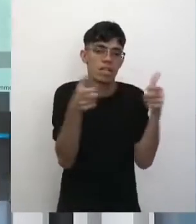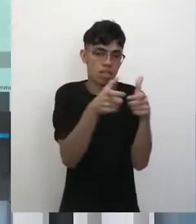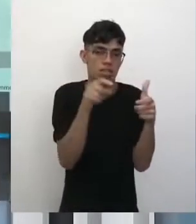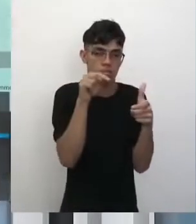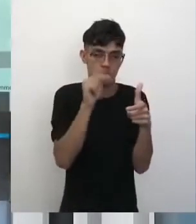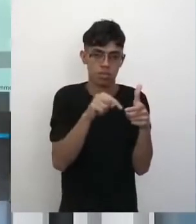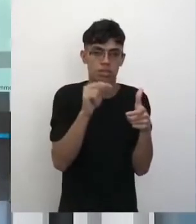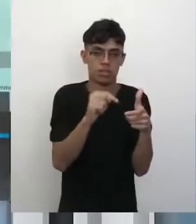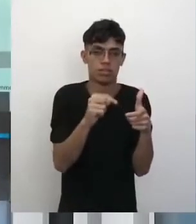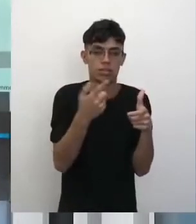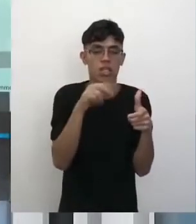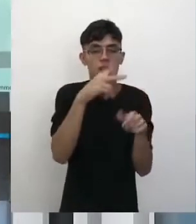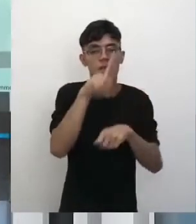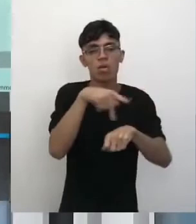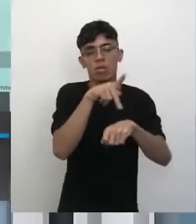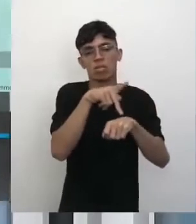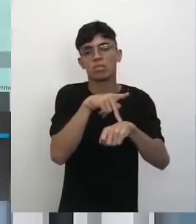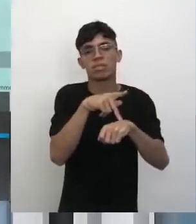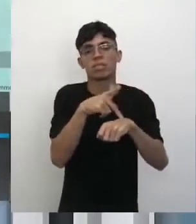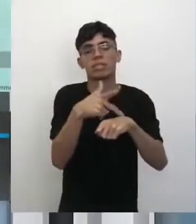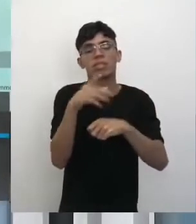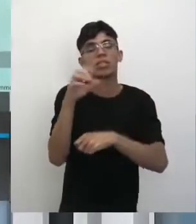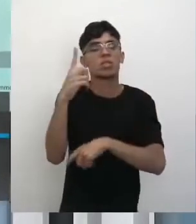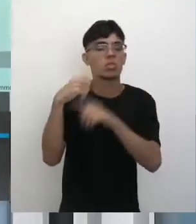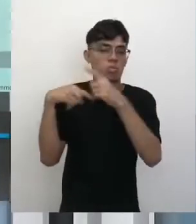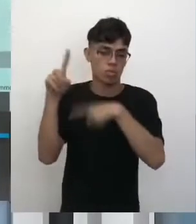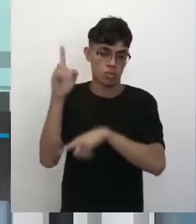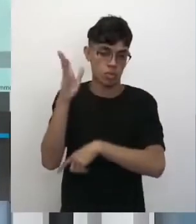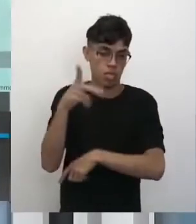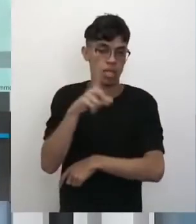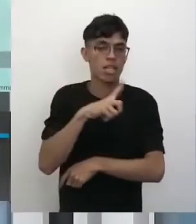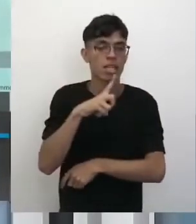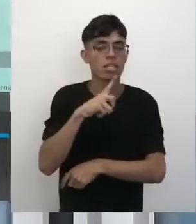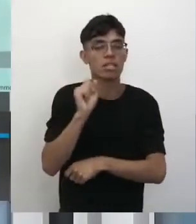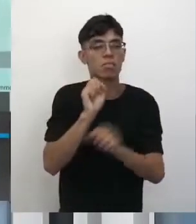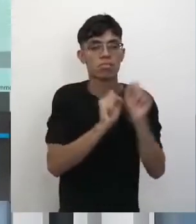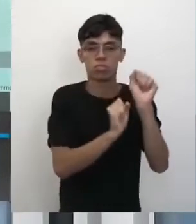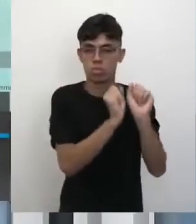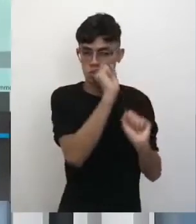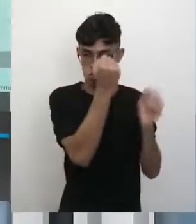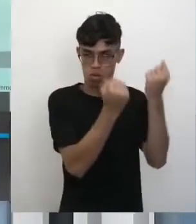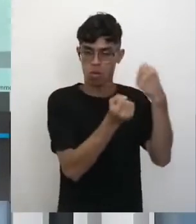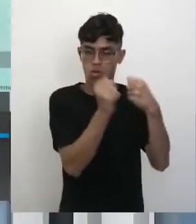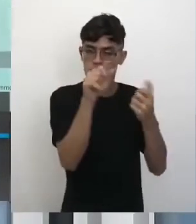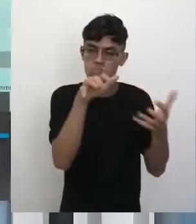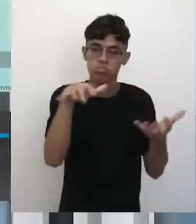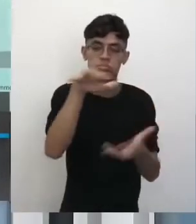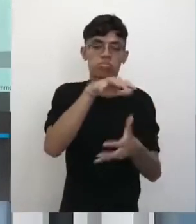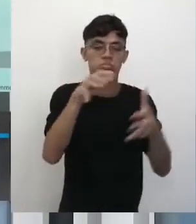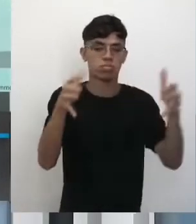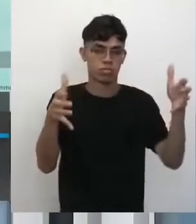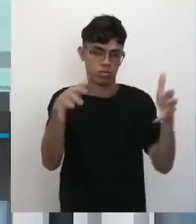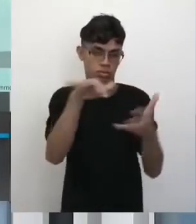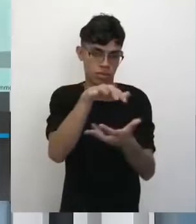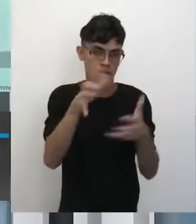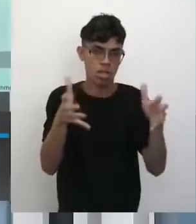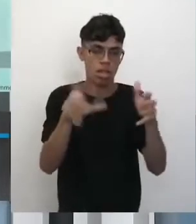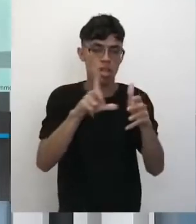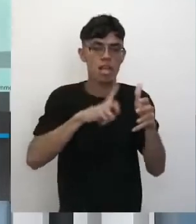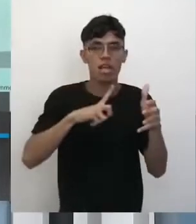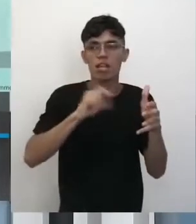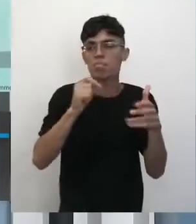da mesma forma dos países desenvolvidos, tem indústrias no mundo. Então é bem, né, assim, se